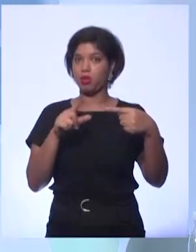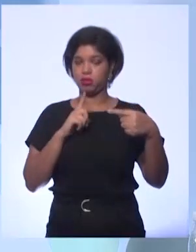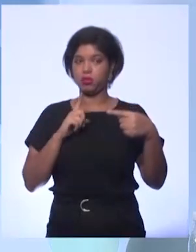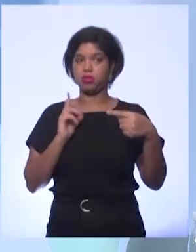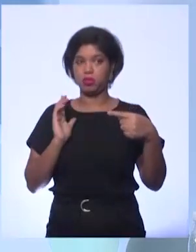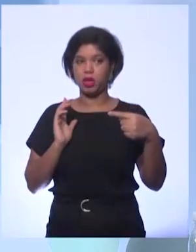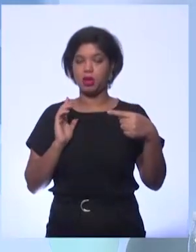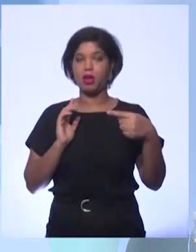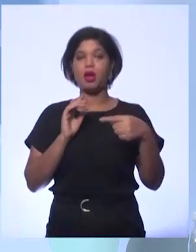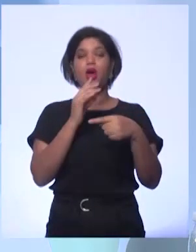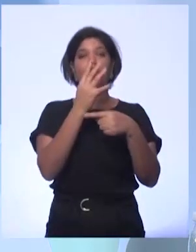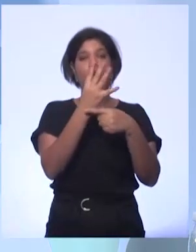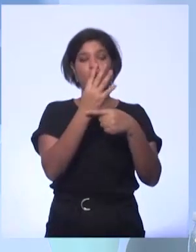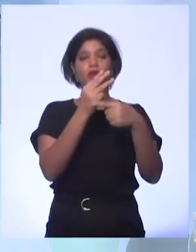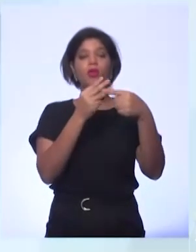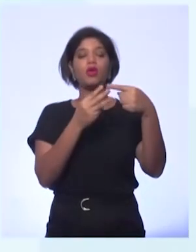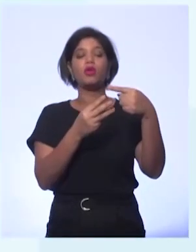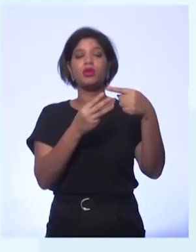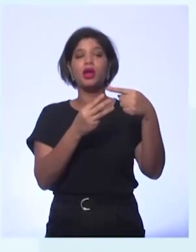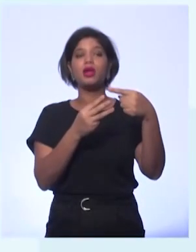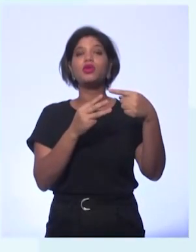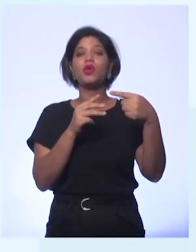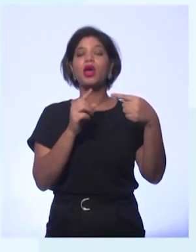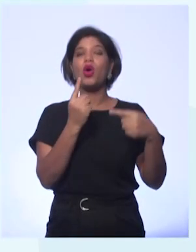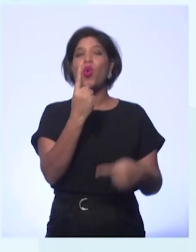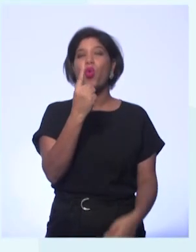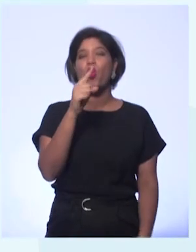que o número 3, na hora que a gente vai dividir, vai dar